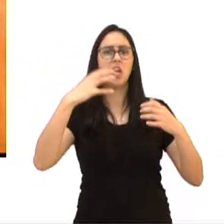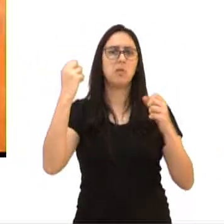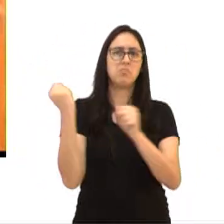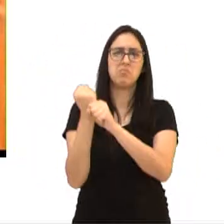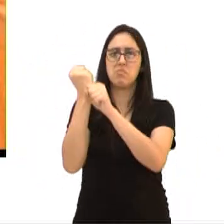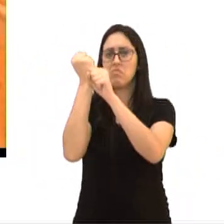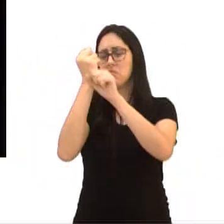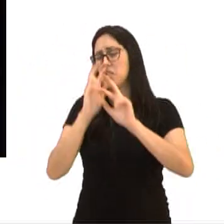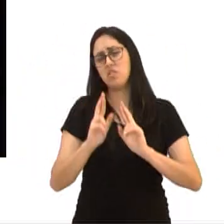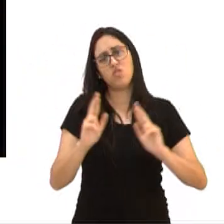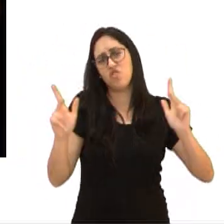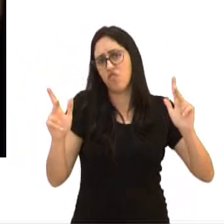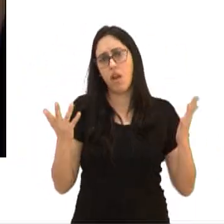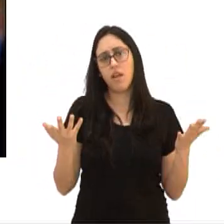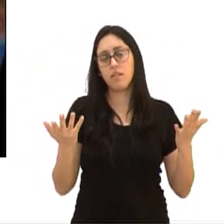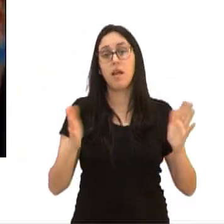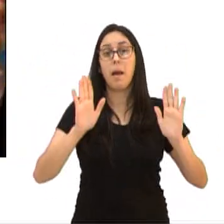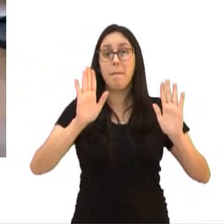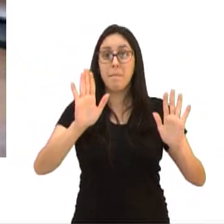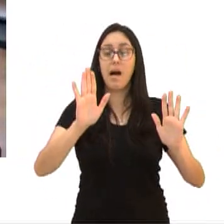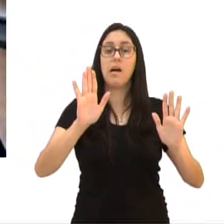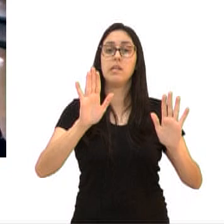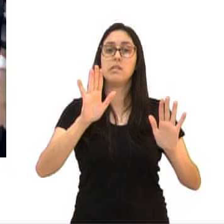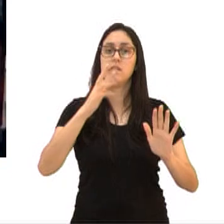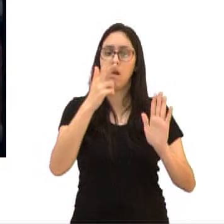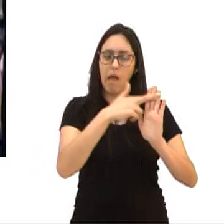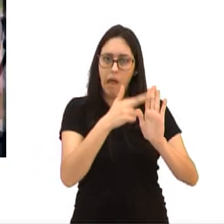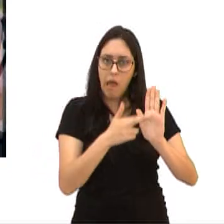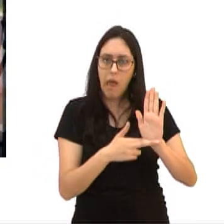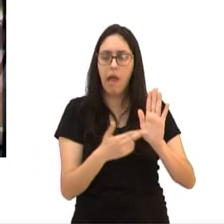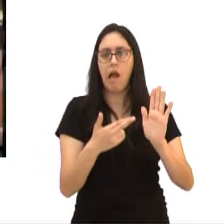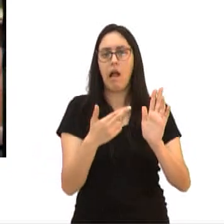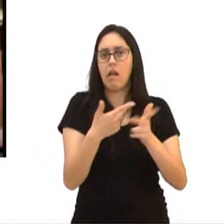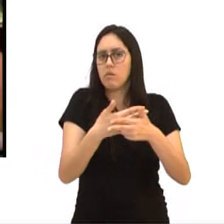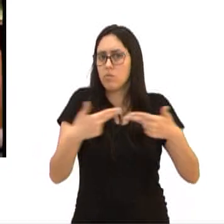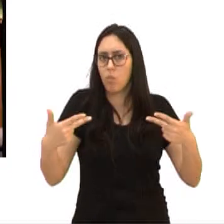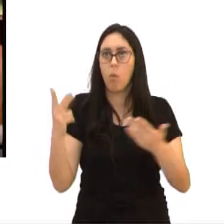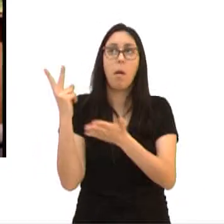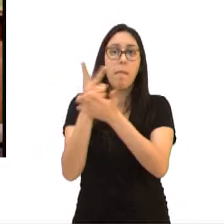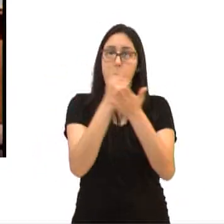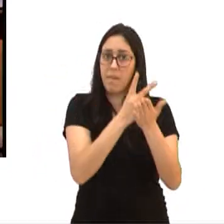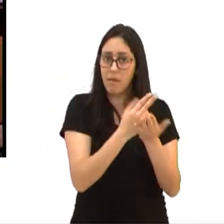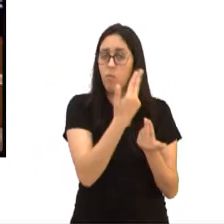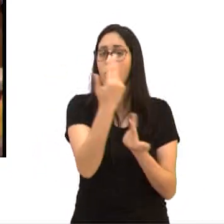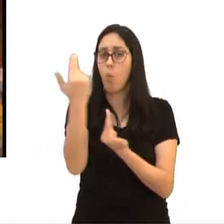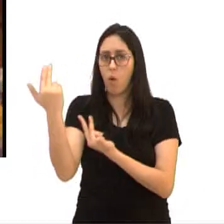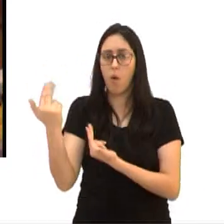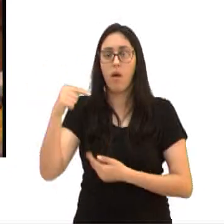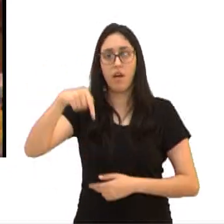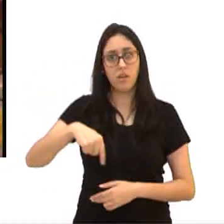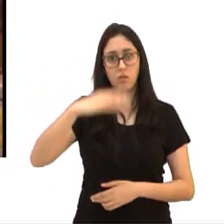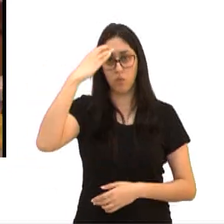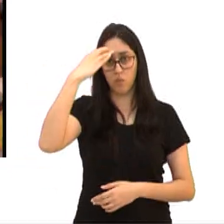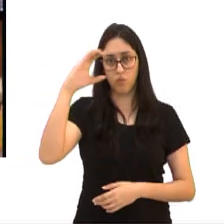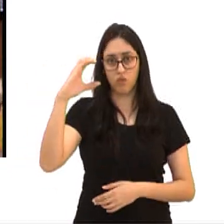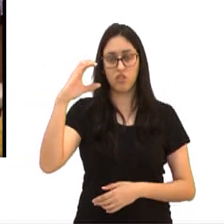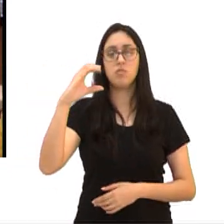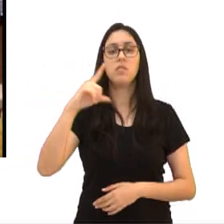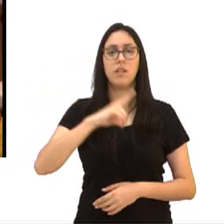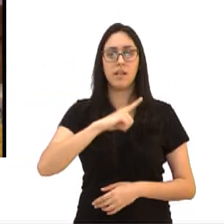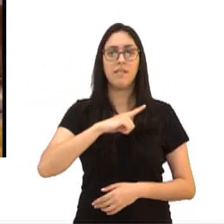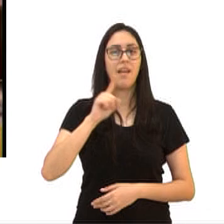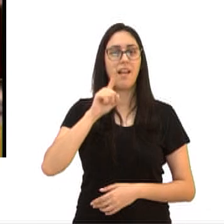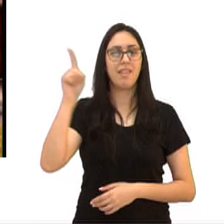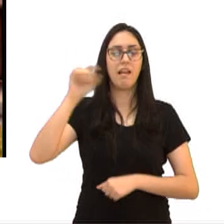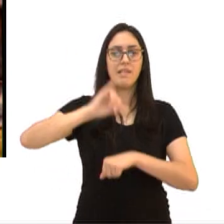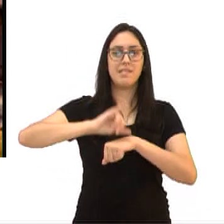etc. Mas o princípio e os elementos básicos são os mesmos. Aqui em Curitiba, o nosso templo fica num casarão, no Largo